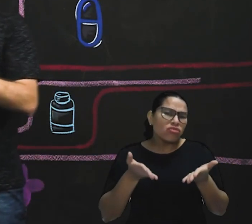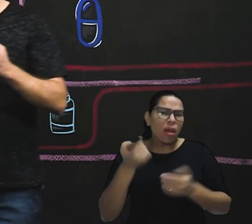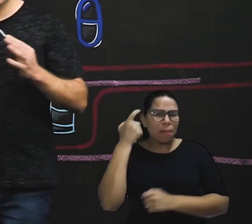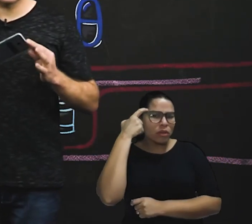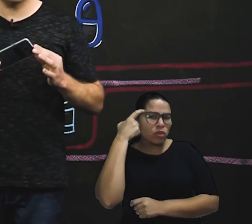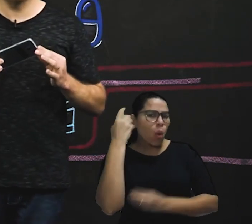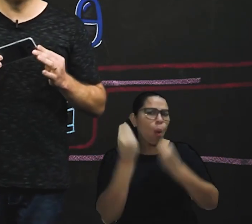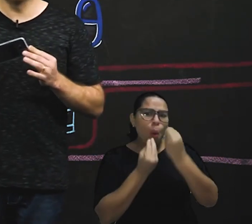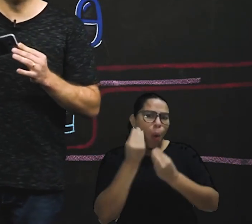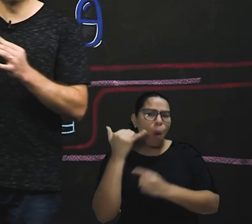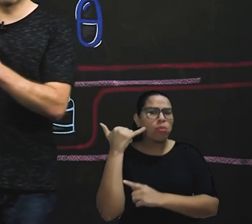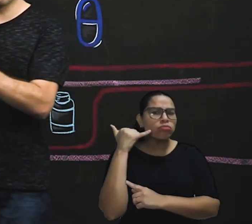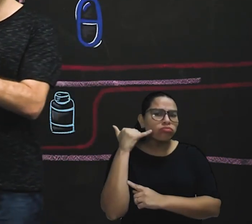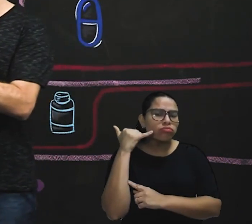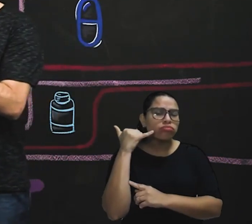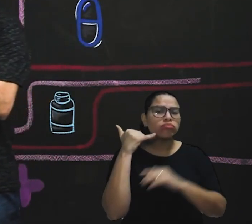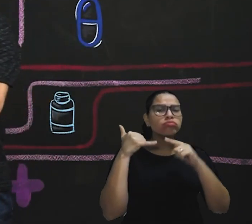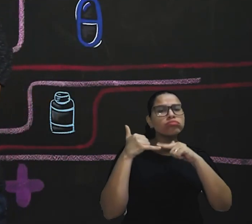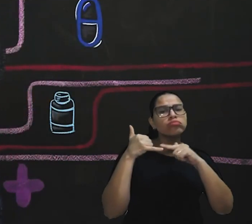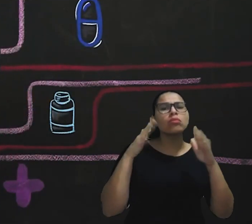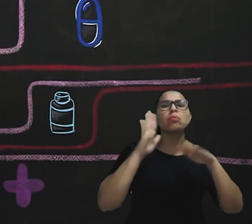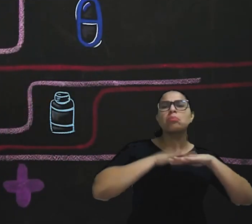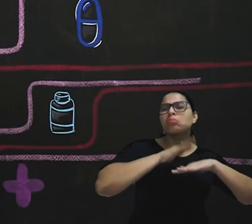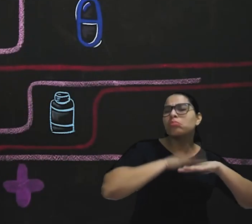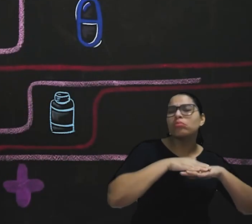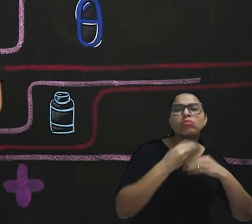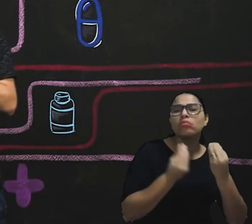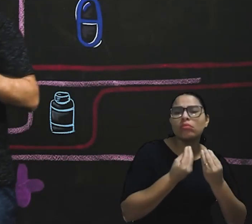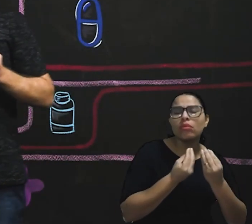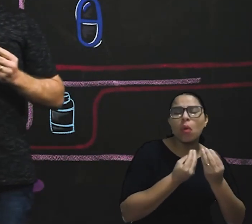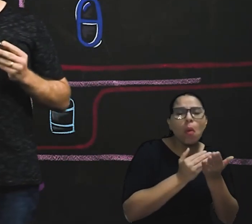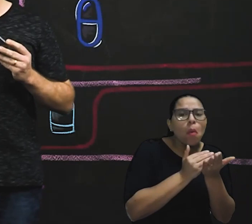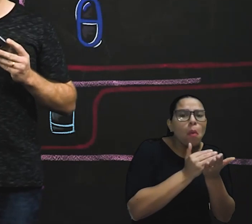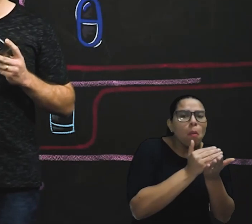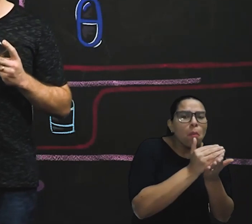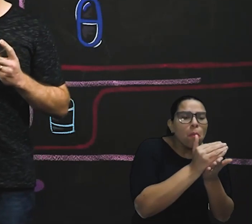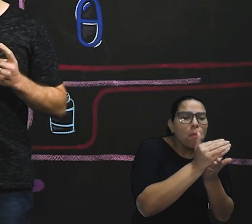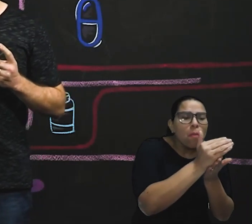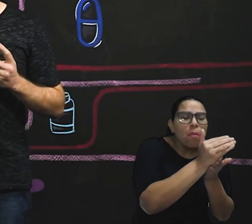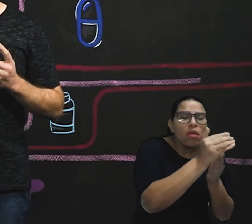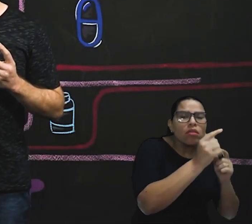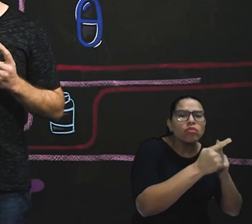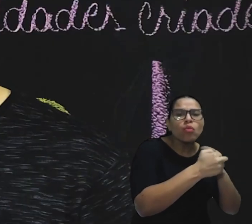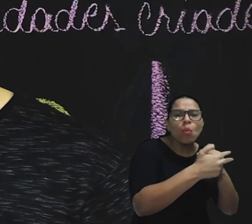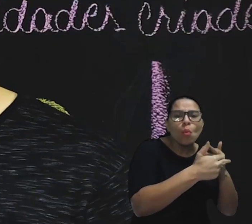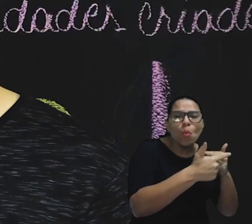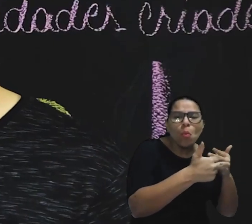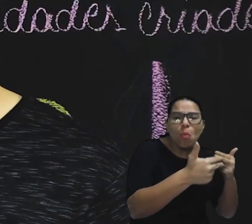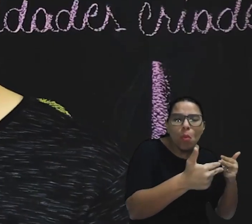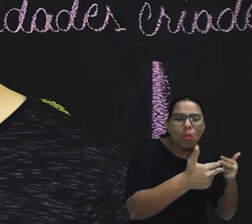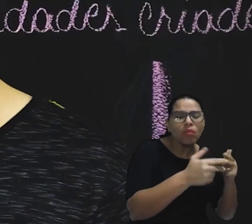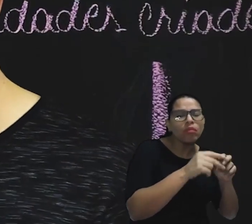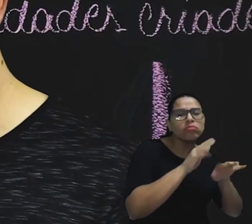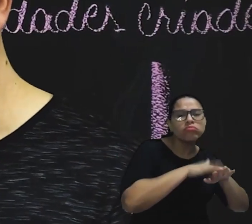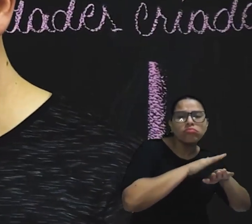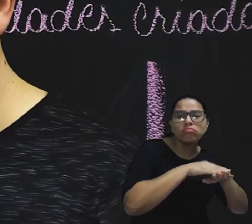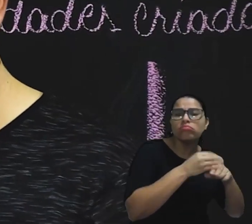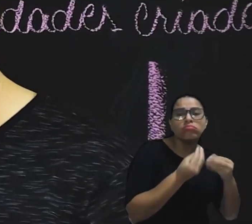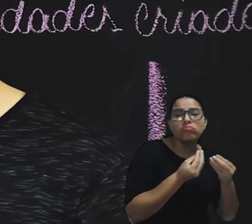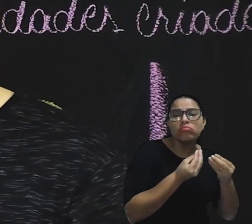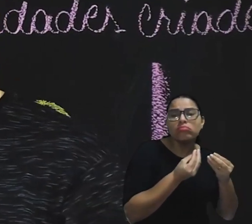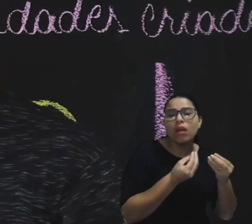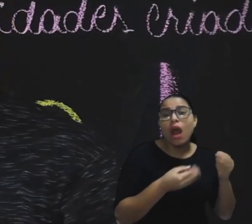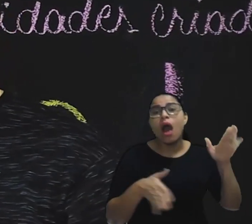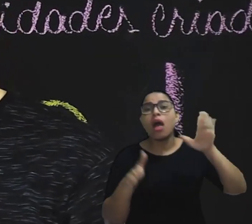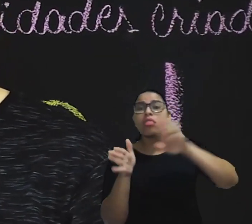produzido desde do começo, lá da retirada da matéria-prima até o meu uso. E dessa forma nós vamos entender